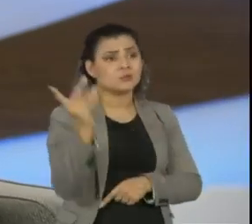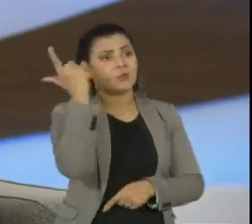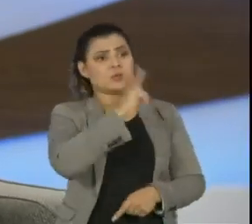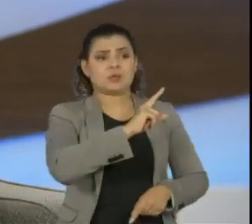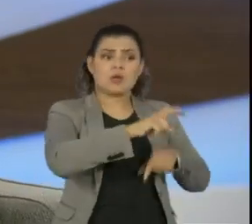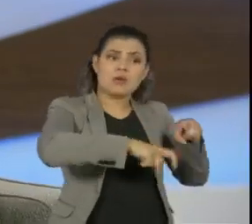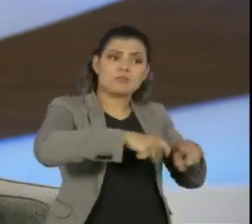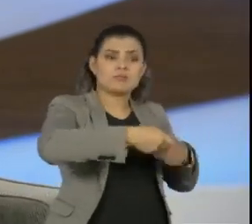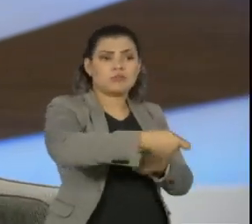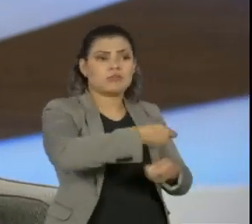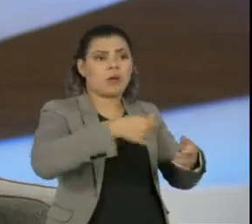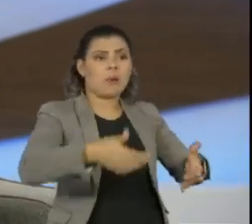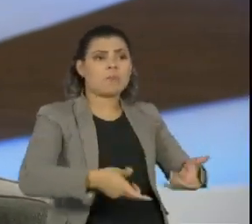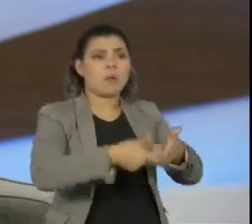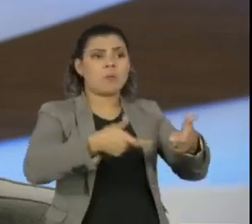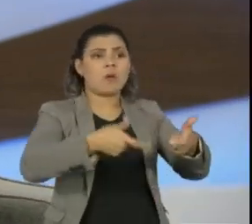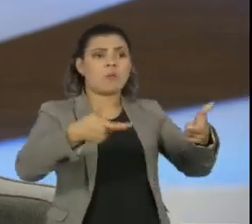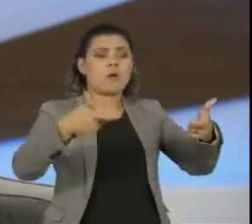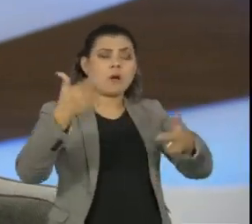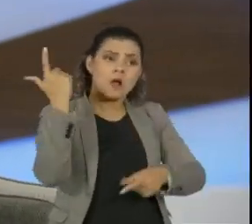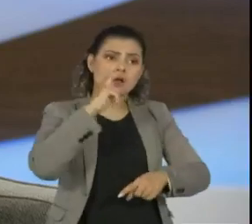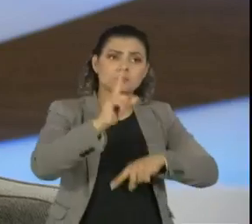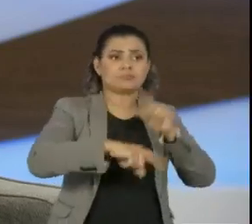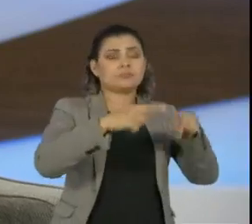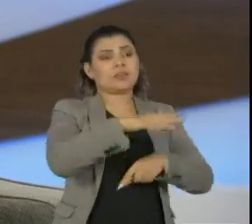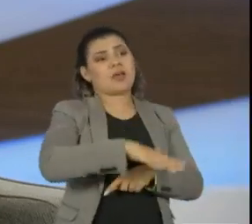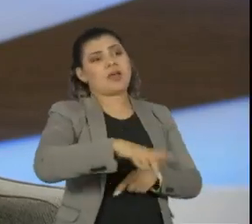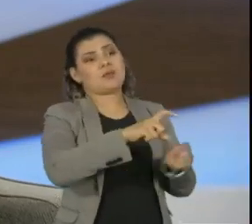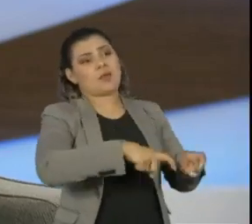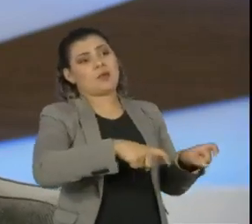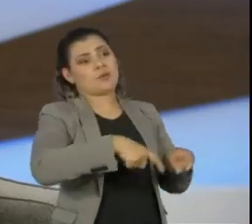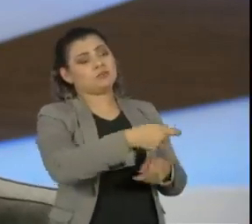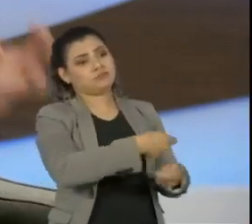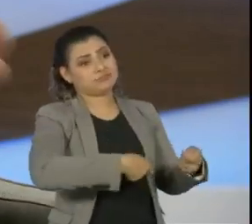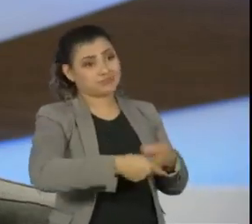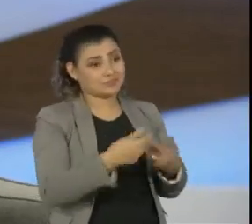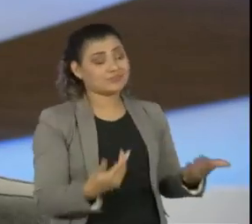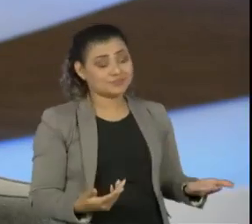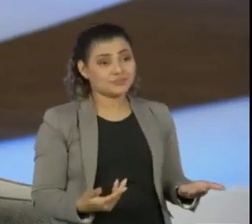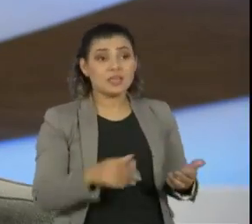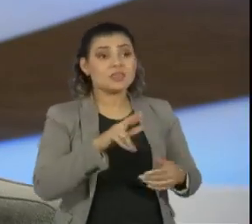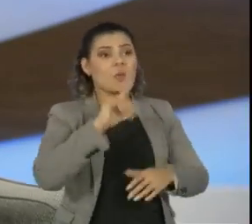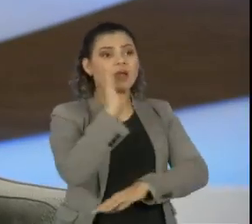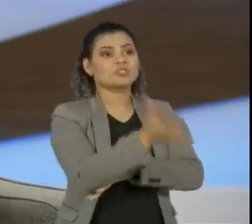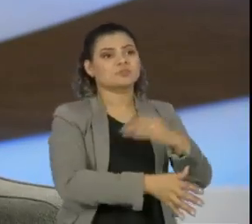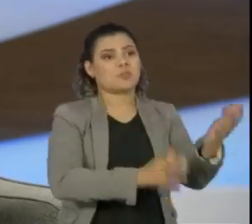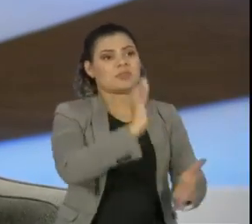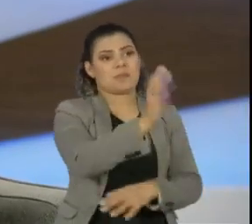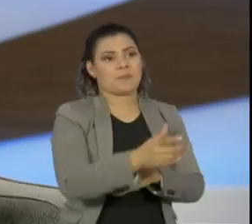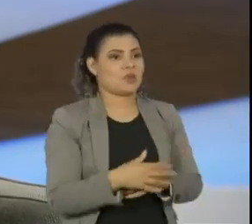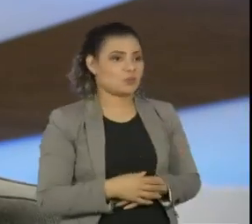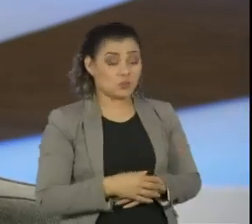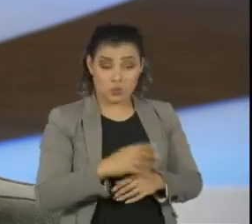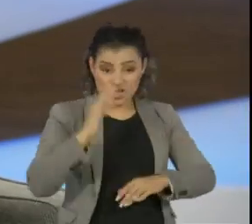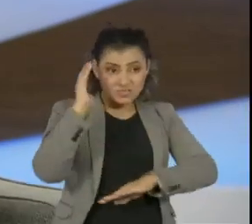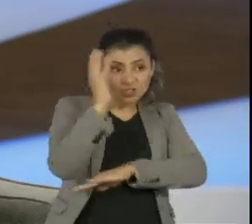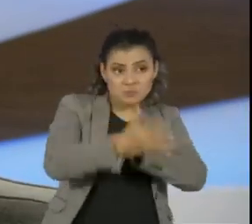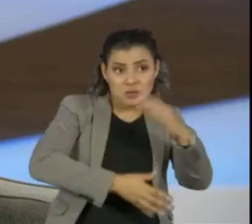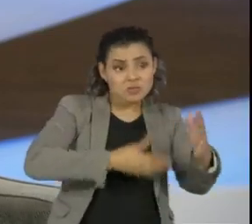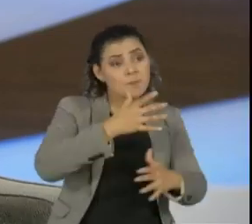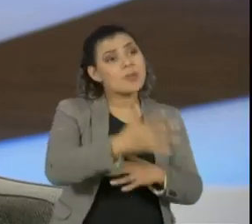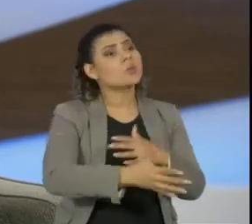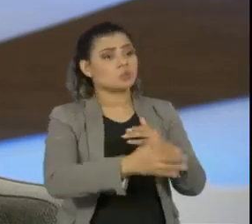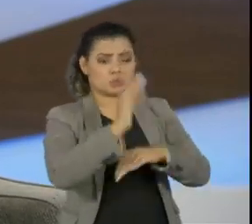esse grande produtor o setor agropecuário não foi o desmatamento o desmatamento